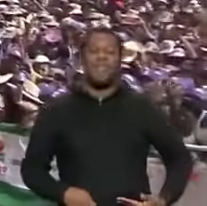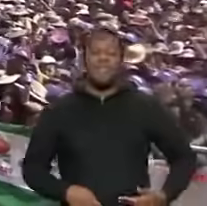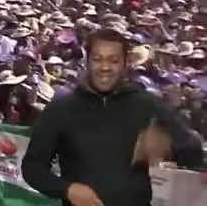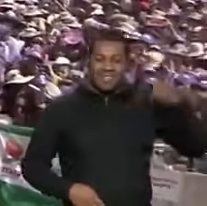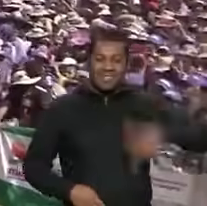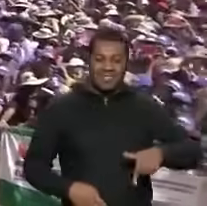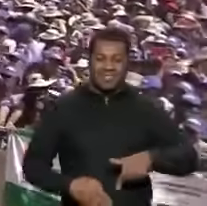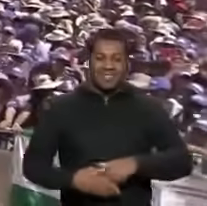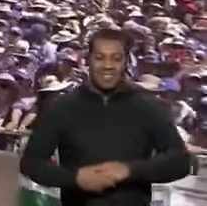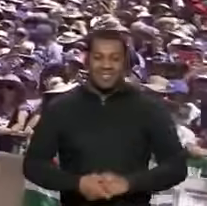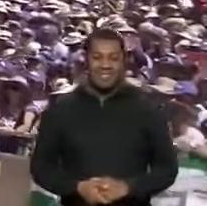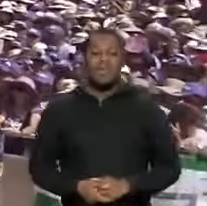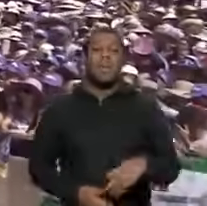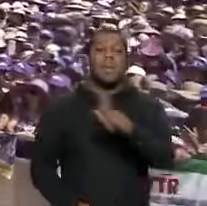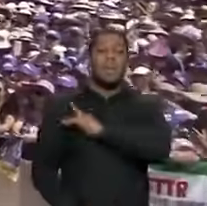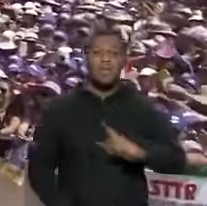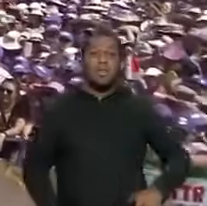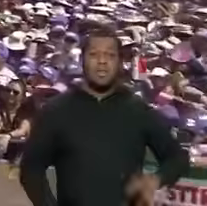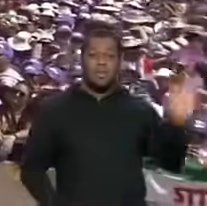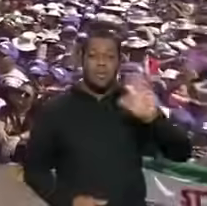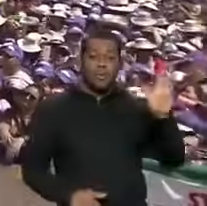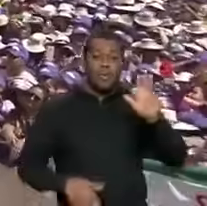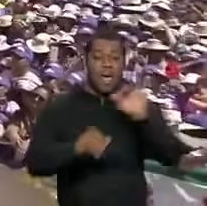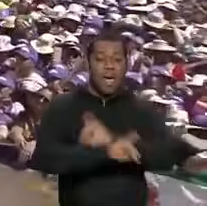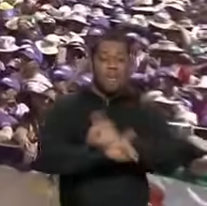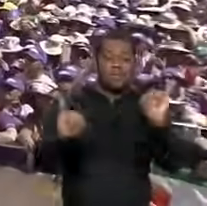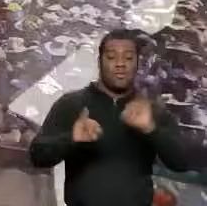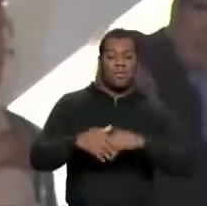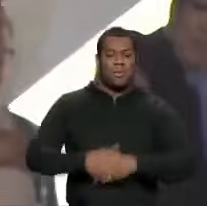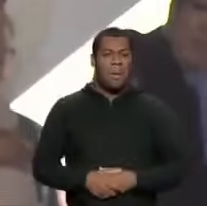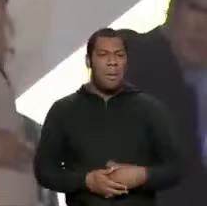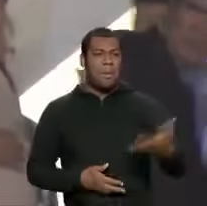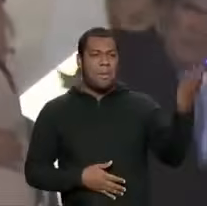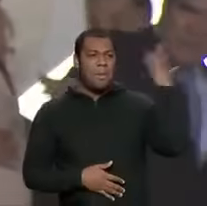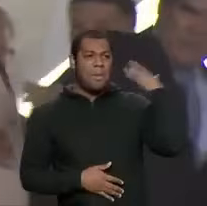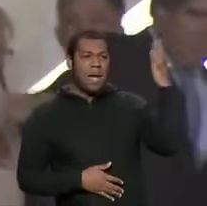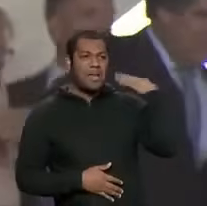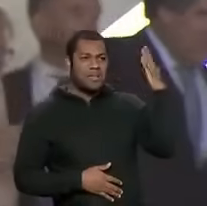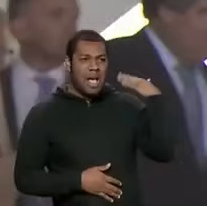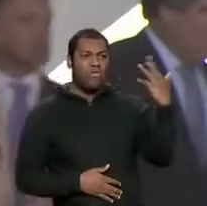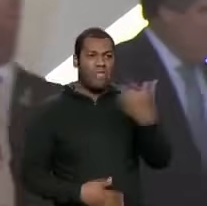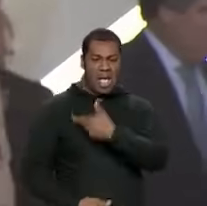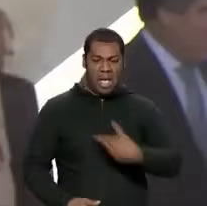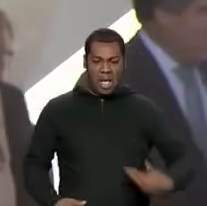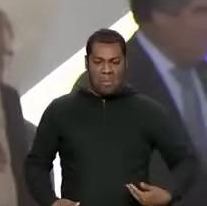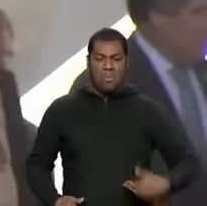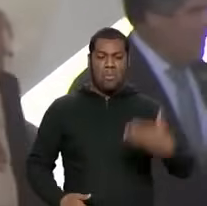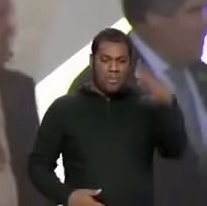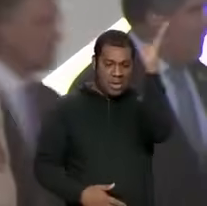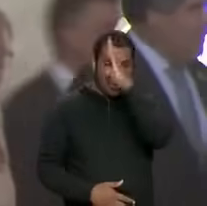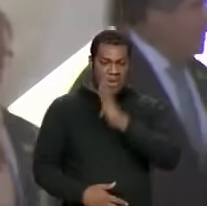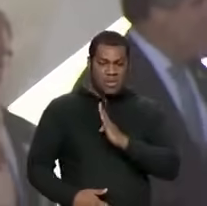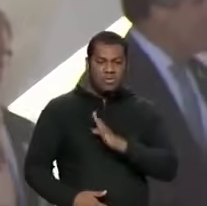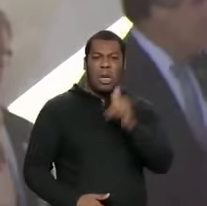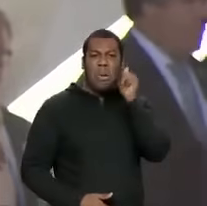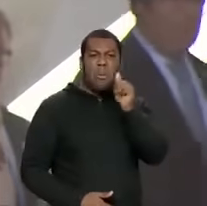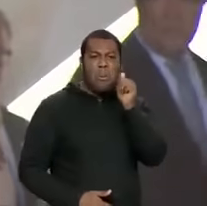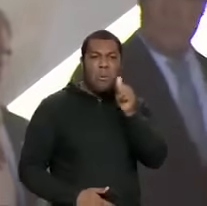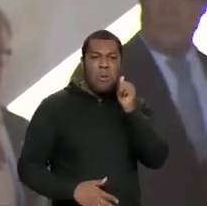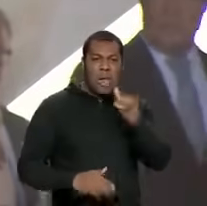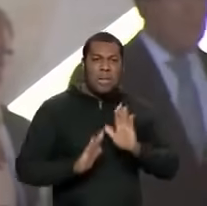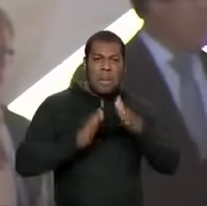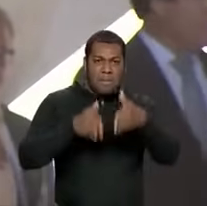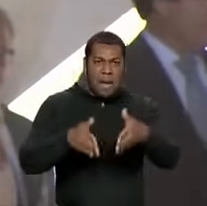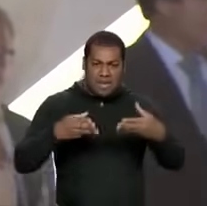Como diz bem o presidente Lula nunca antes na história da República Brasileira tantas mulheres ocuparam